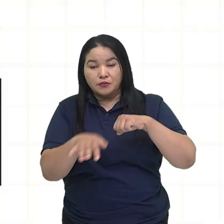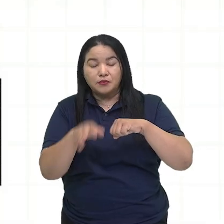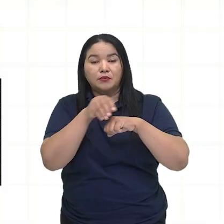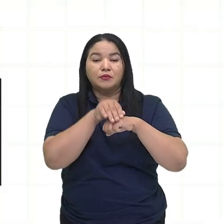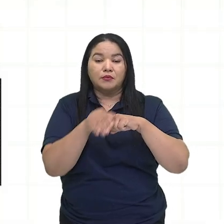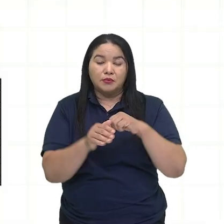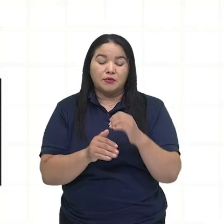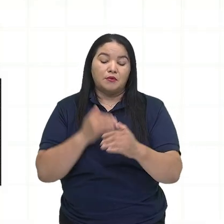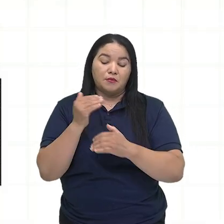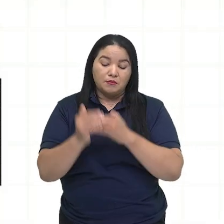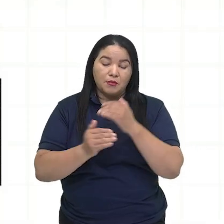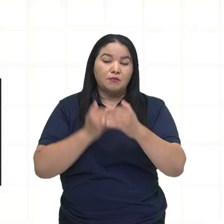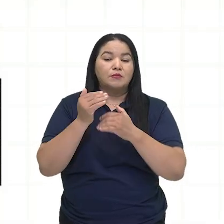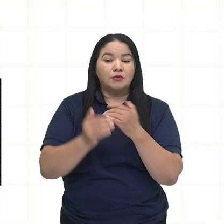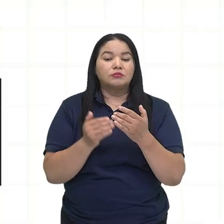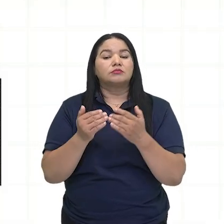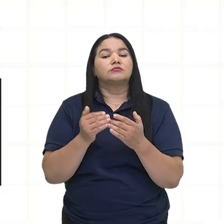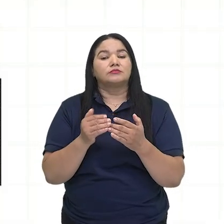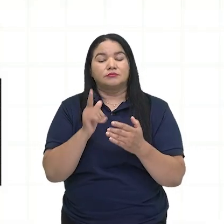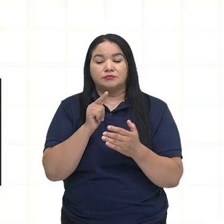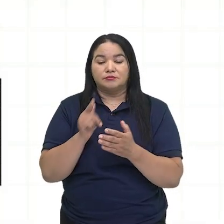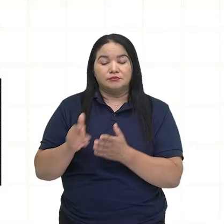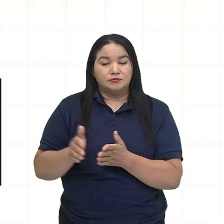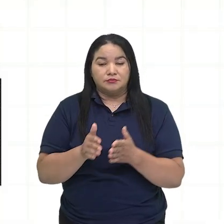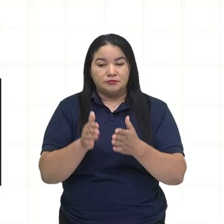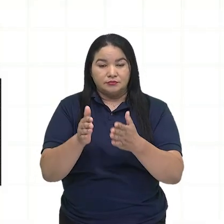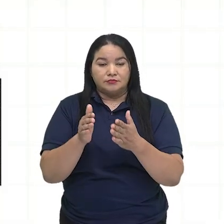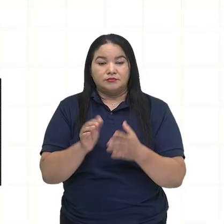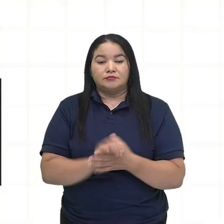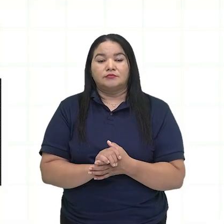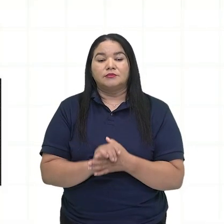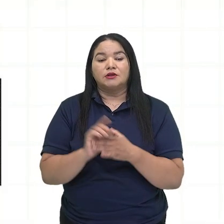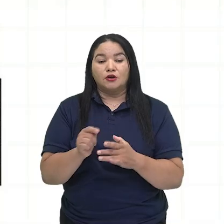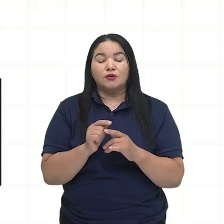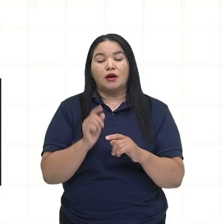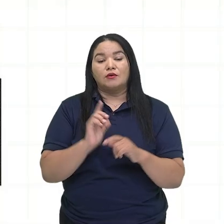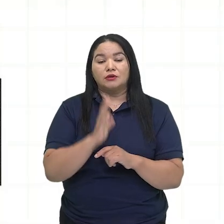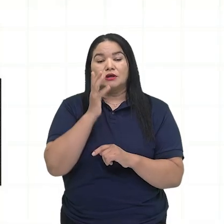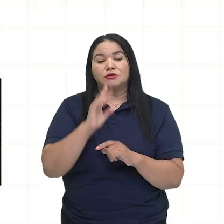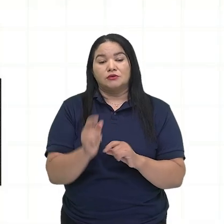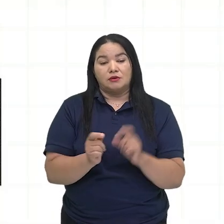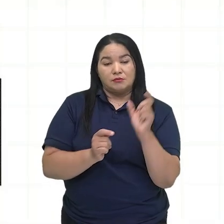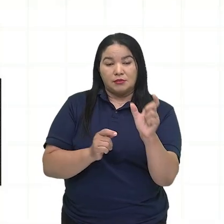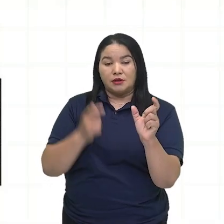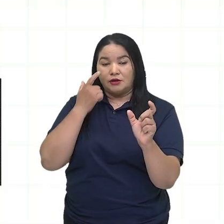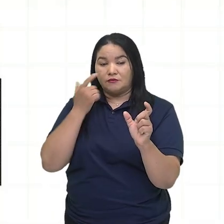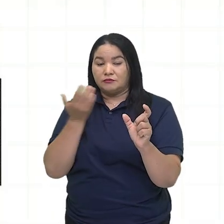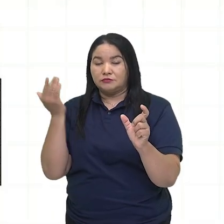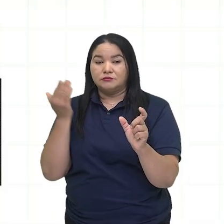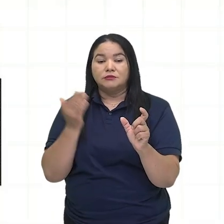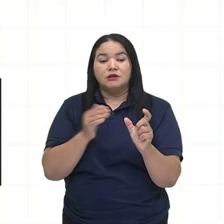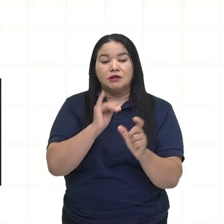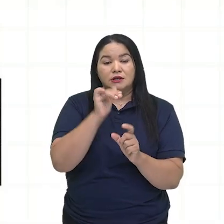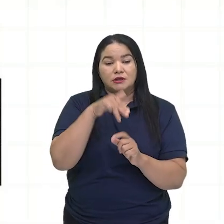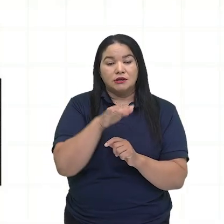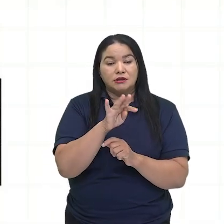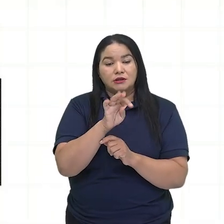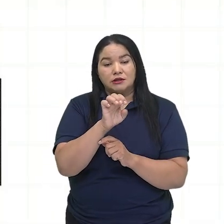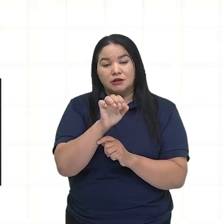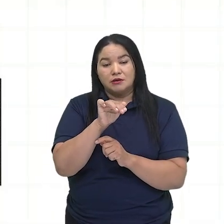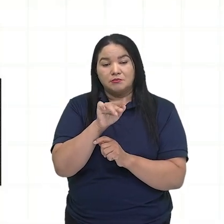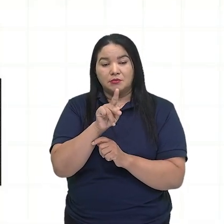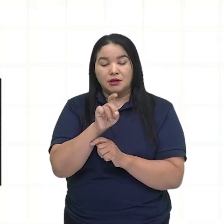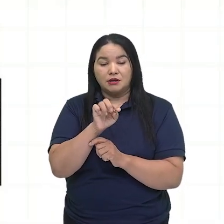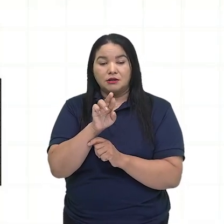rios. Então, nós vamos ter como? O intemperismo físico e químico, certo?